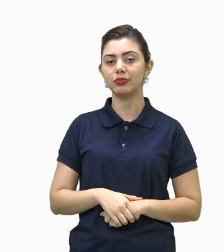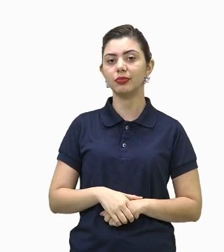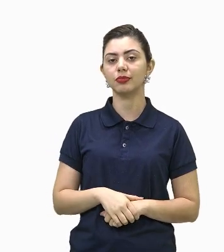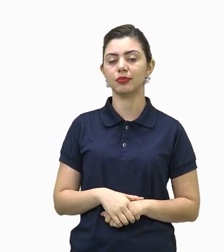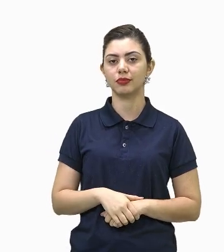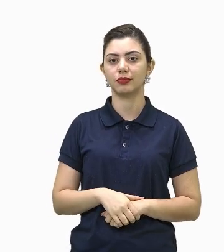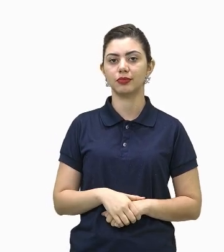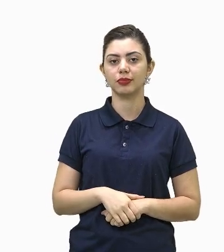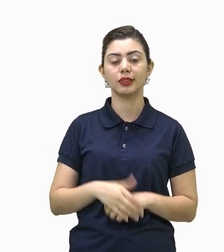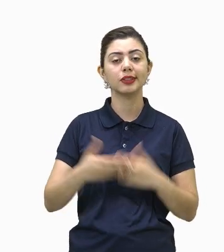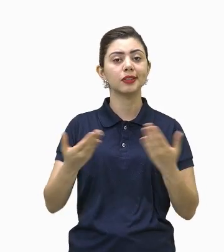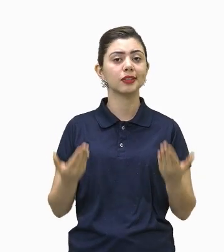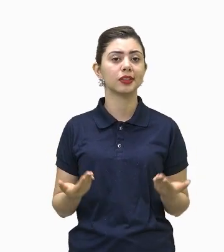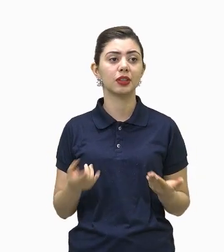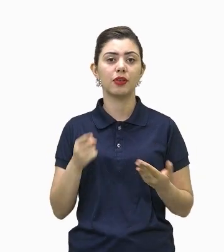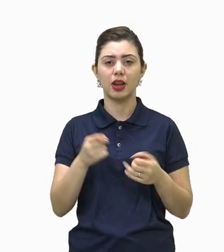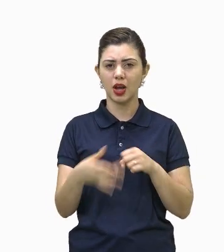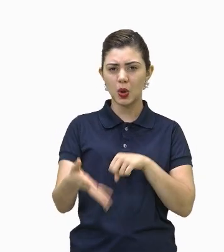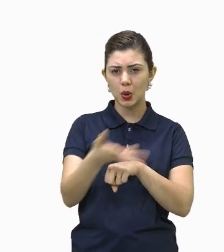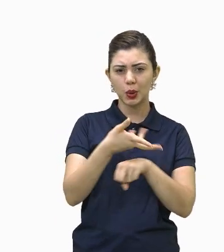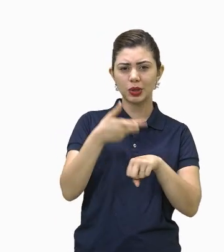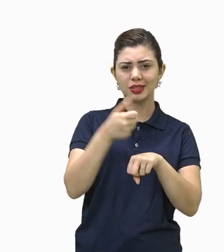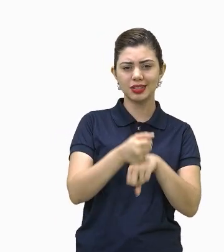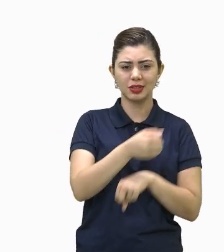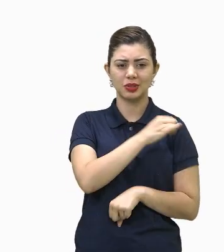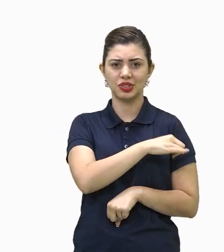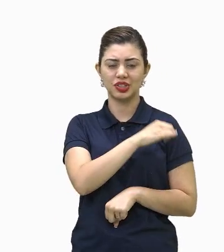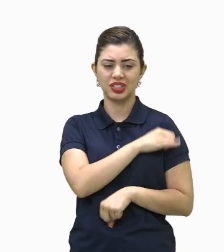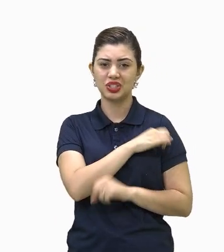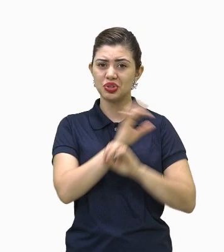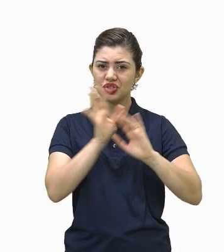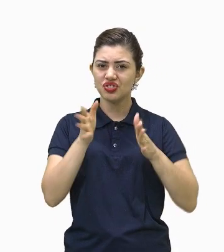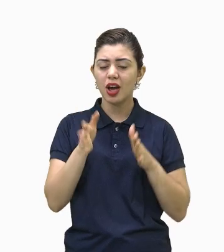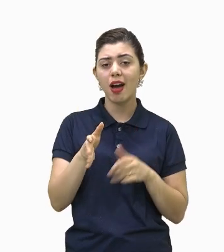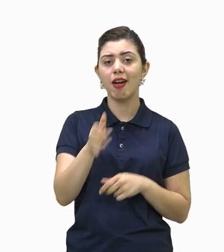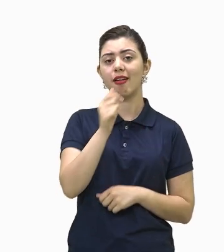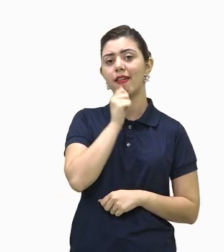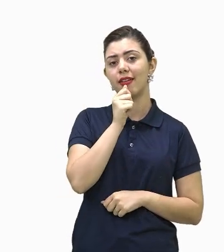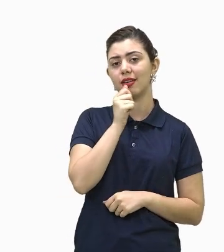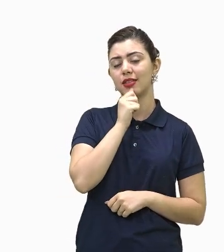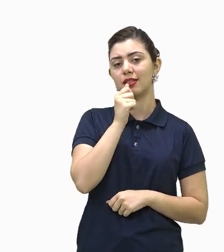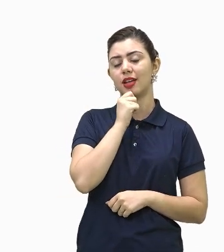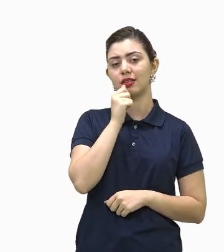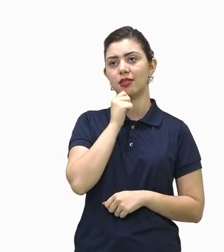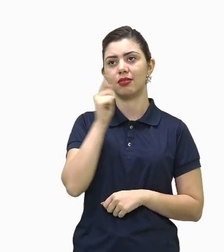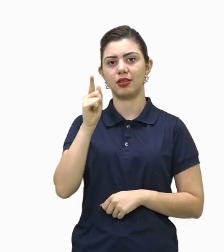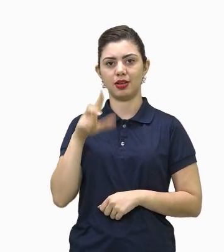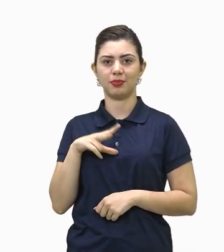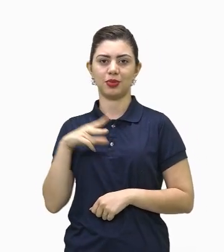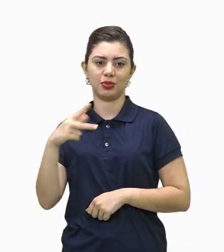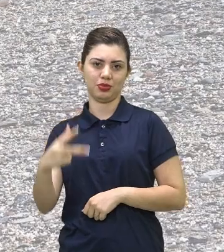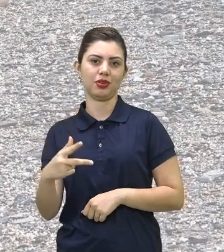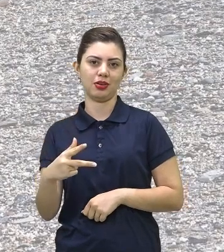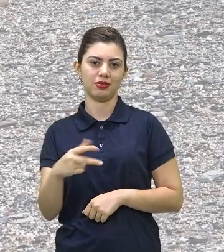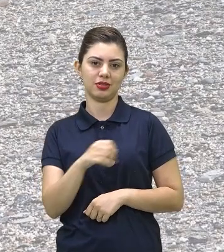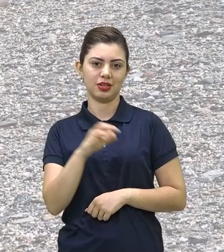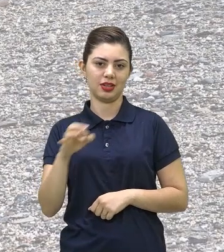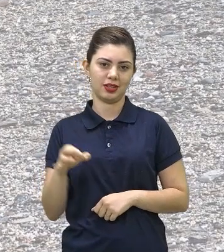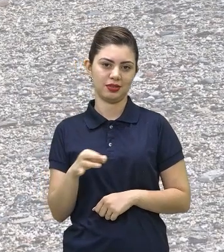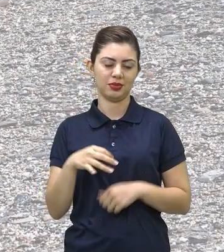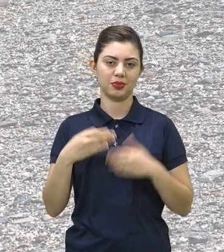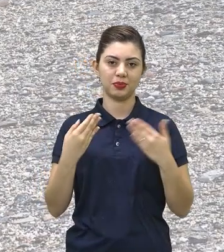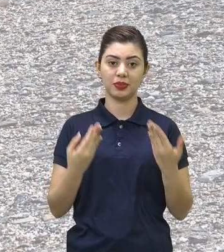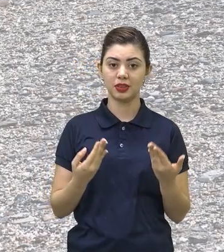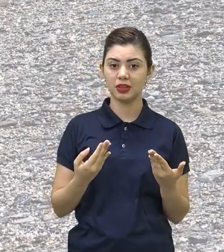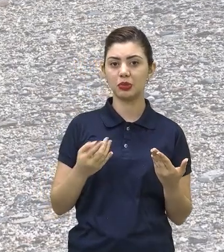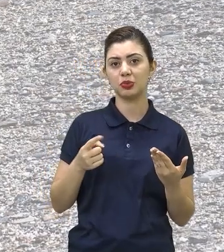ainda, né, essa colonização efetivada então pelos portugueses. Exatamente